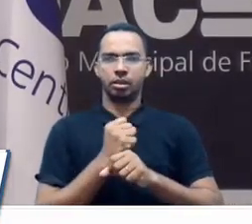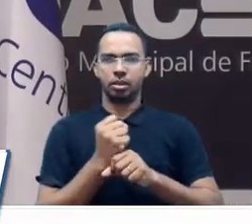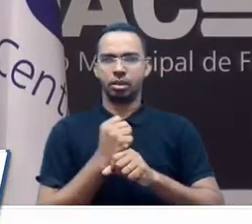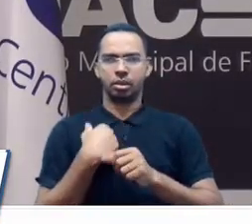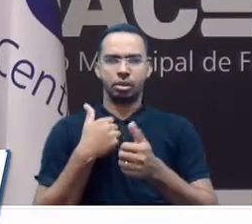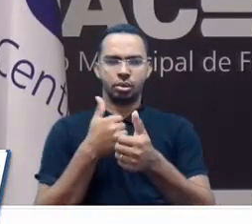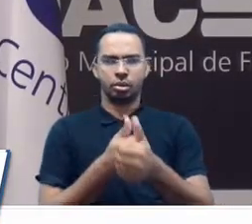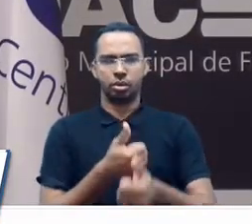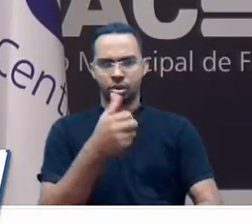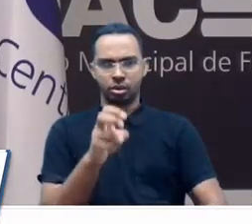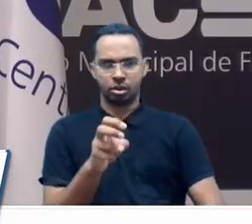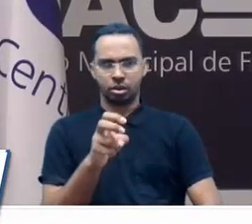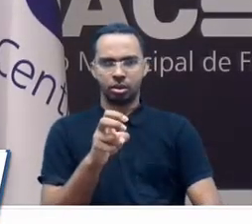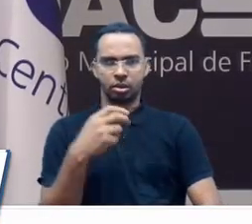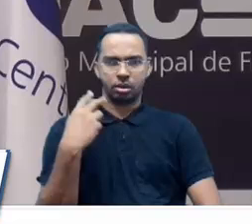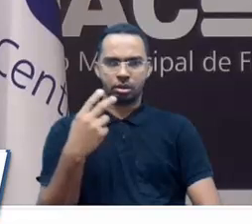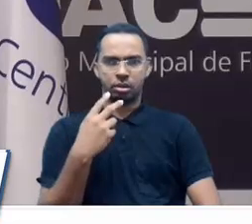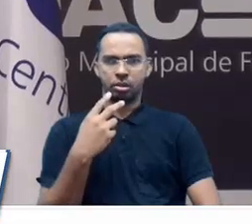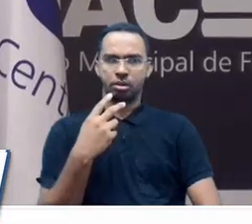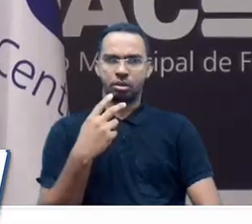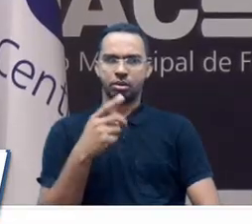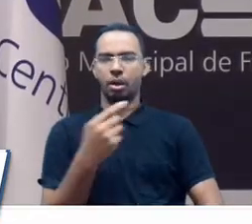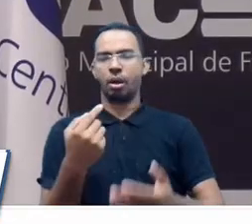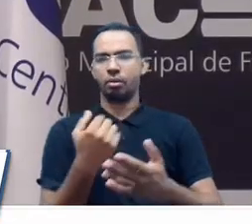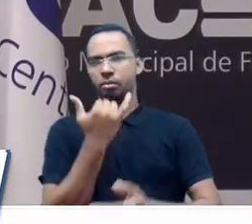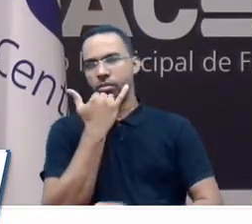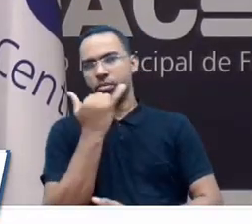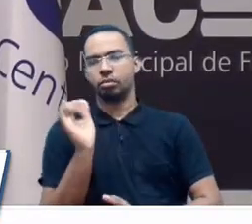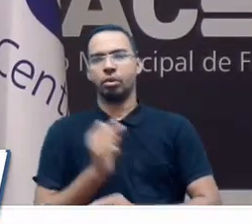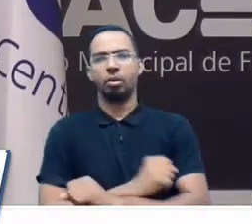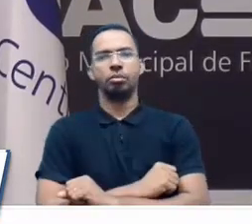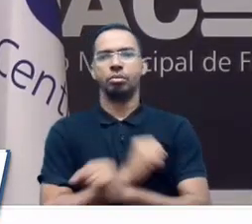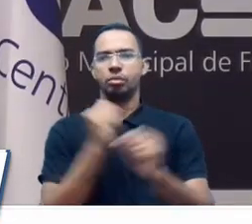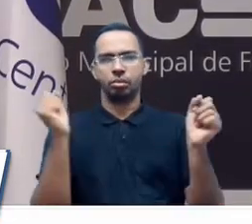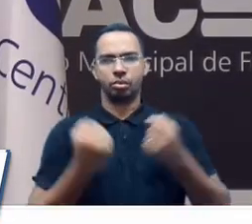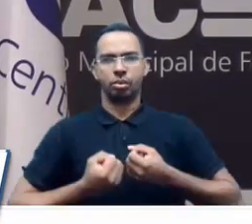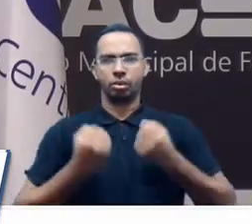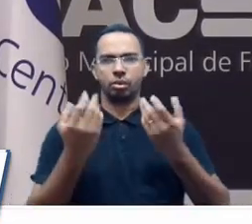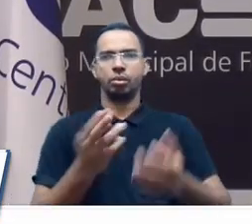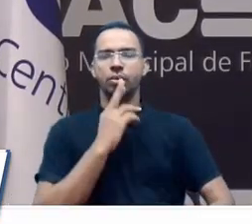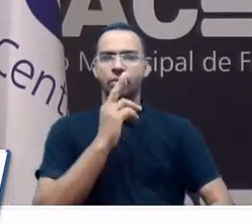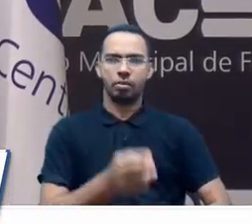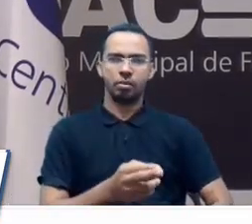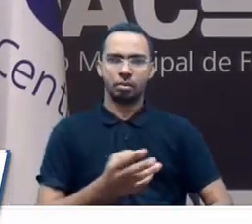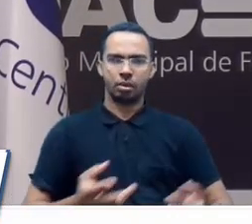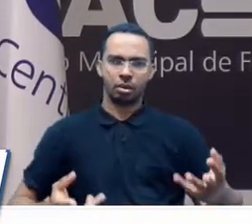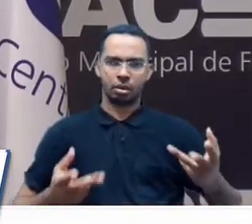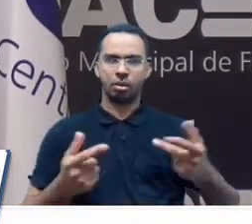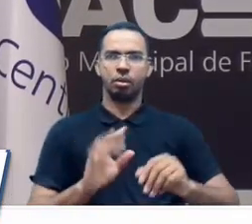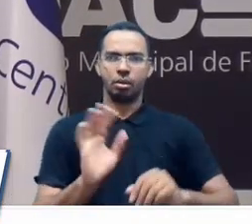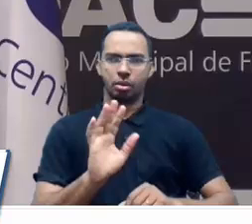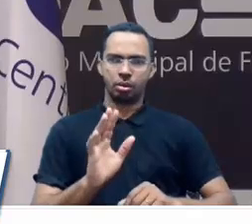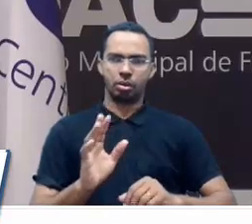15 vereadores e um assessor, vocês vão me perdoar. É impossível entregar um resultado de qualidade. Não vou nem dizer de